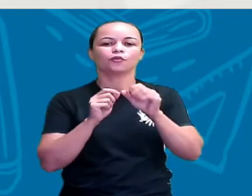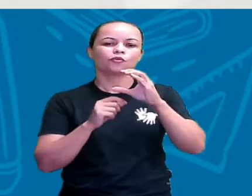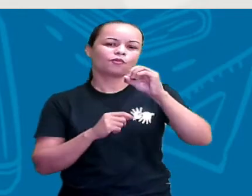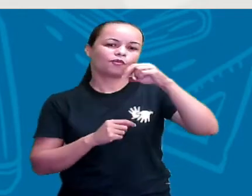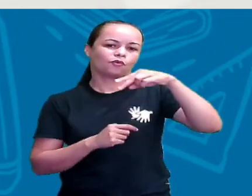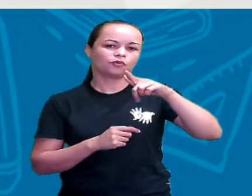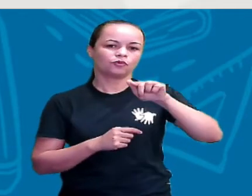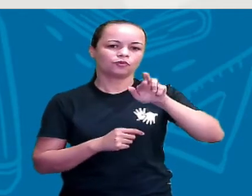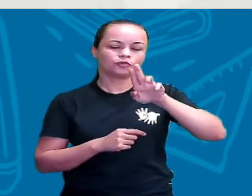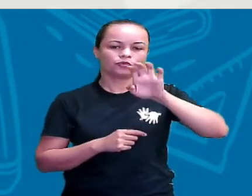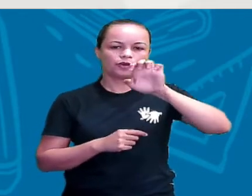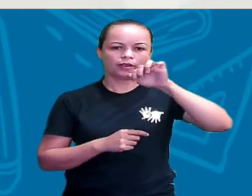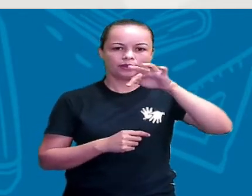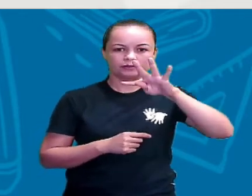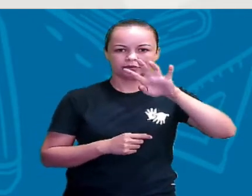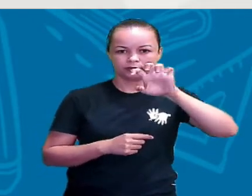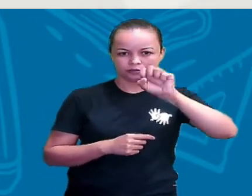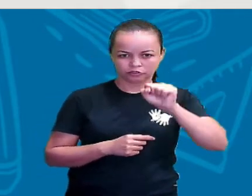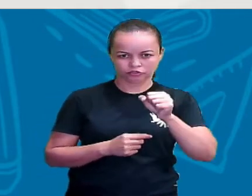congruentes, ok?